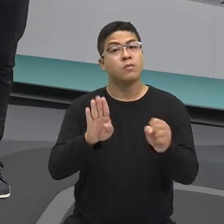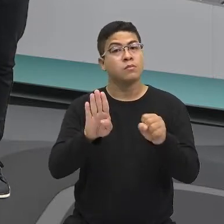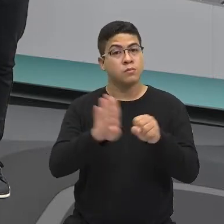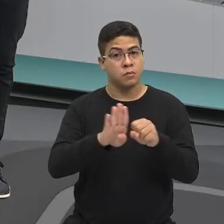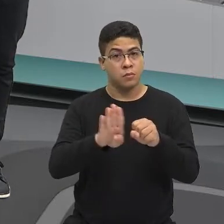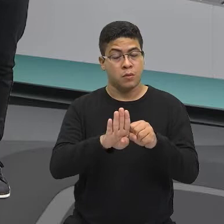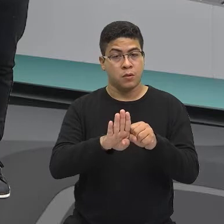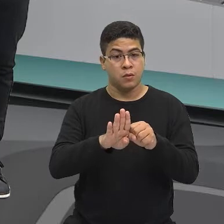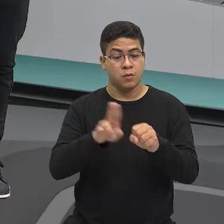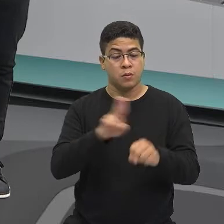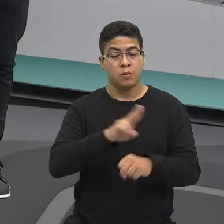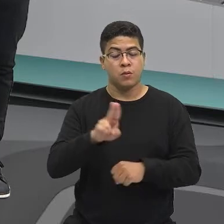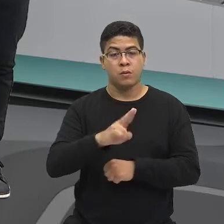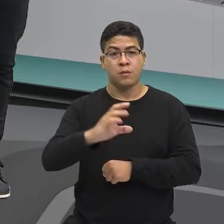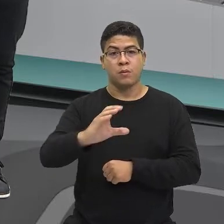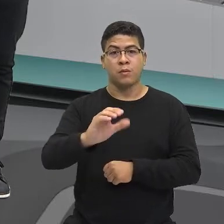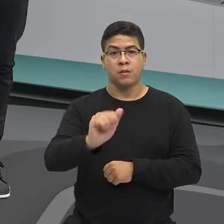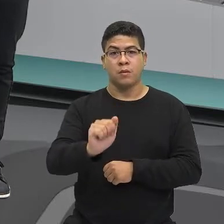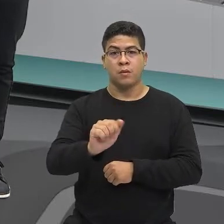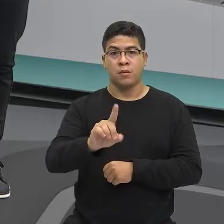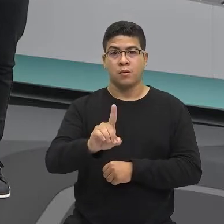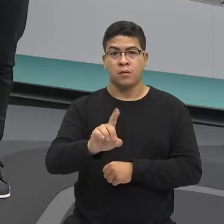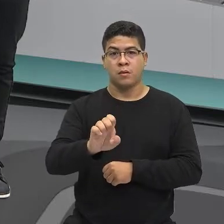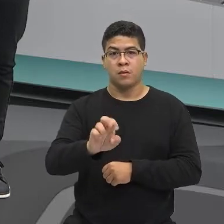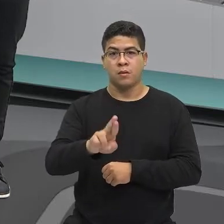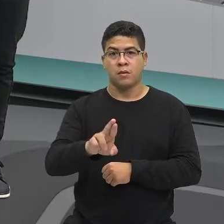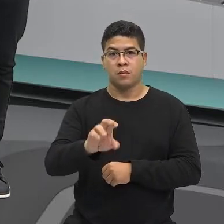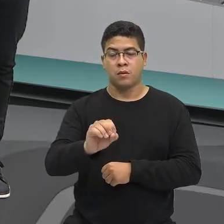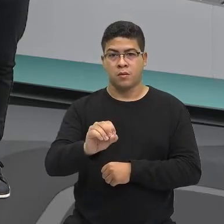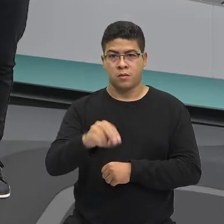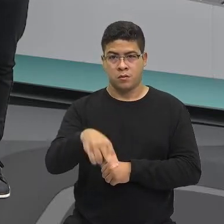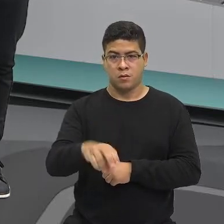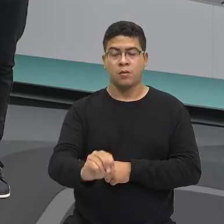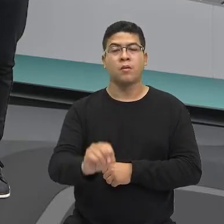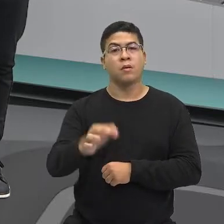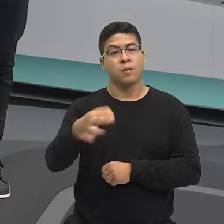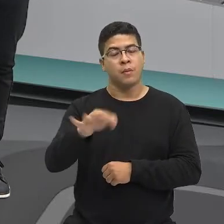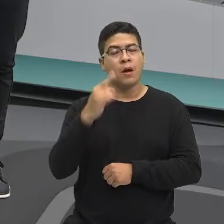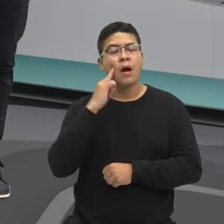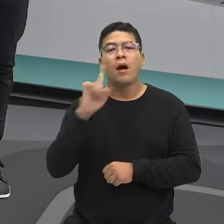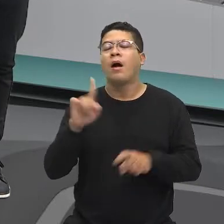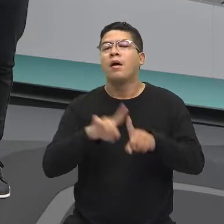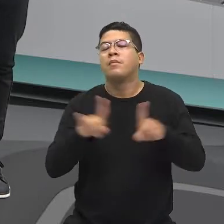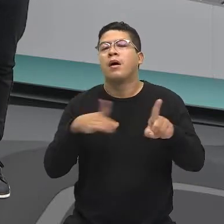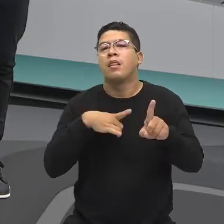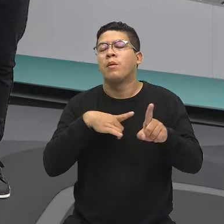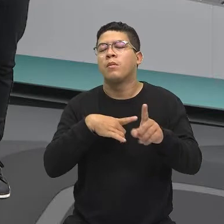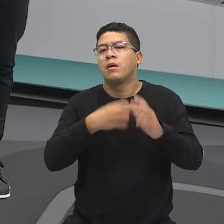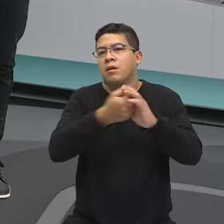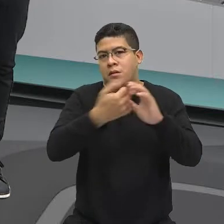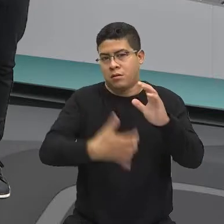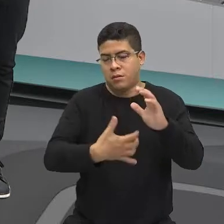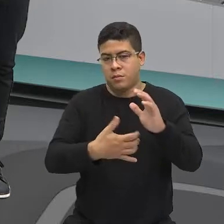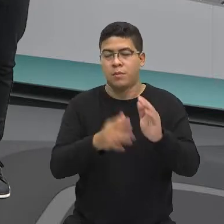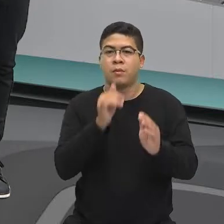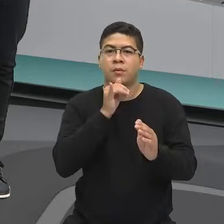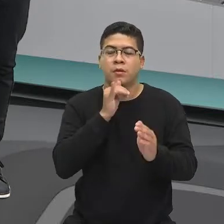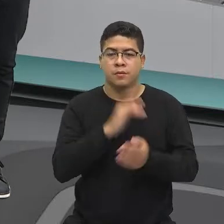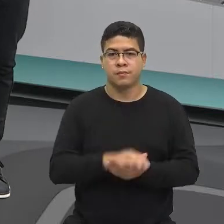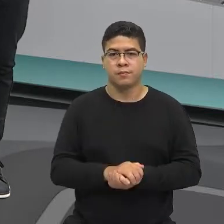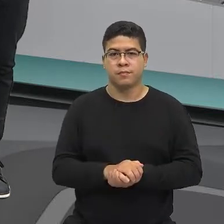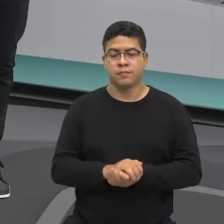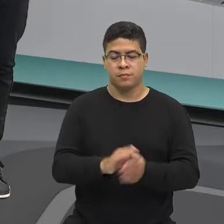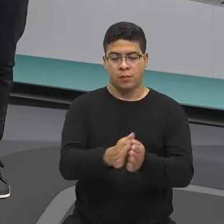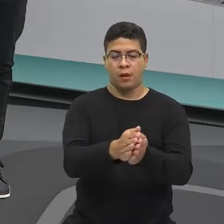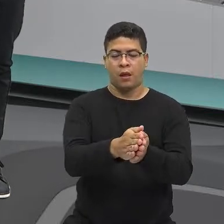vou caracterizar ele, velho. Então, caderno, velho. Essa caracterização de velho é o adjetivo. Só para